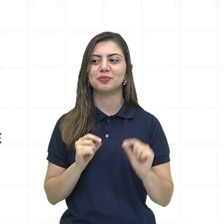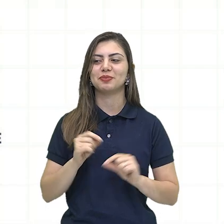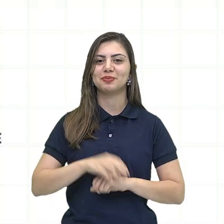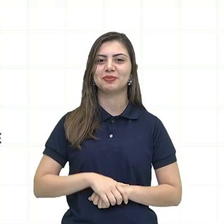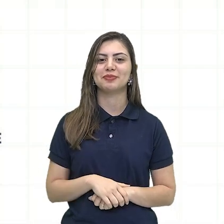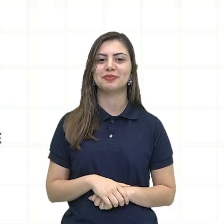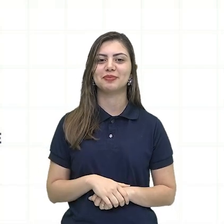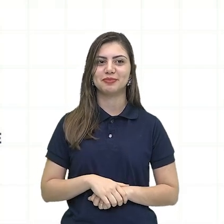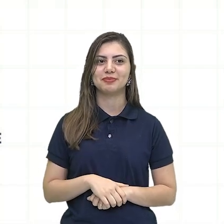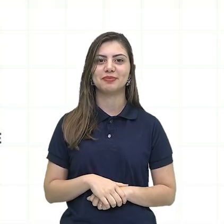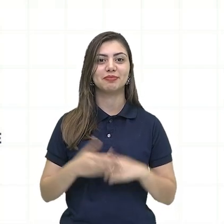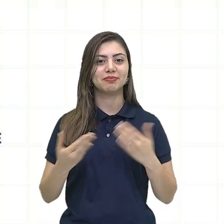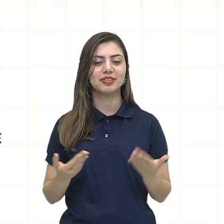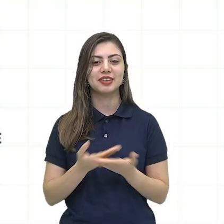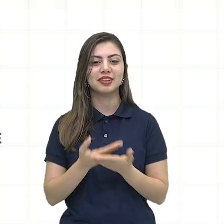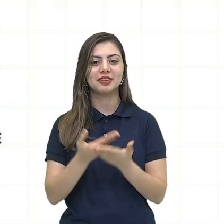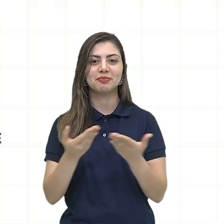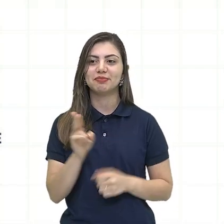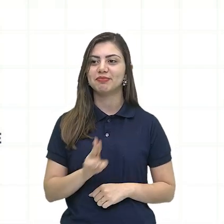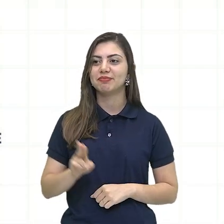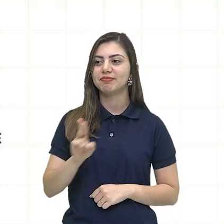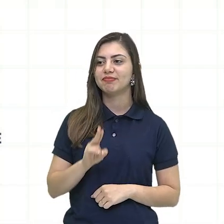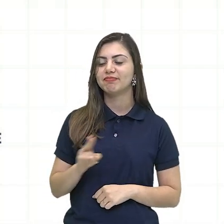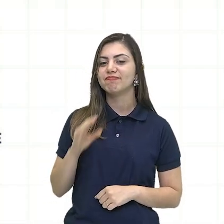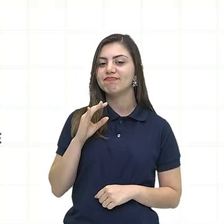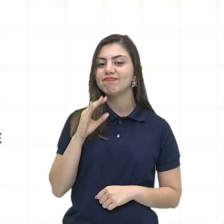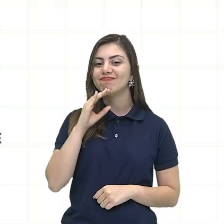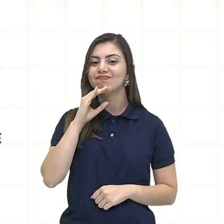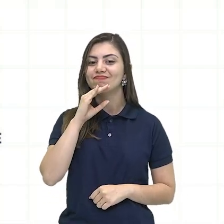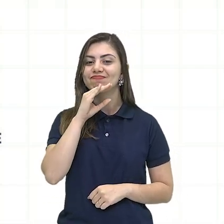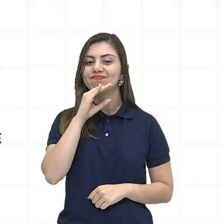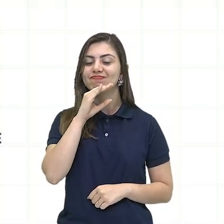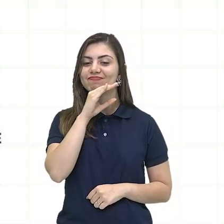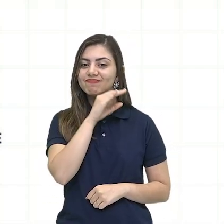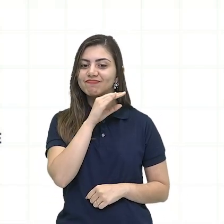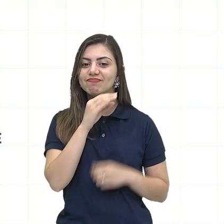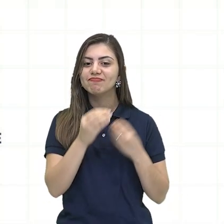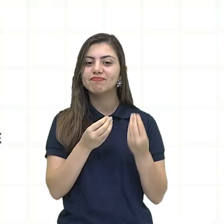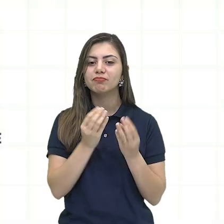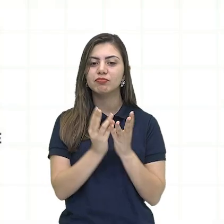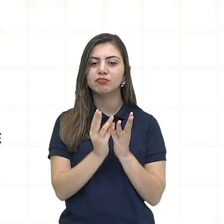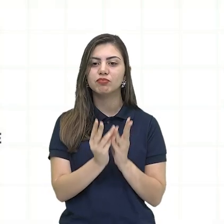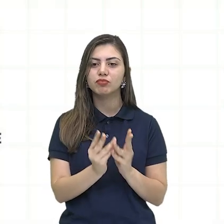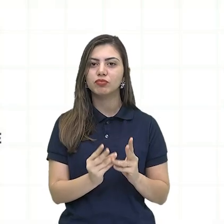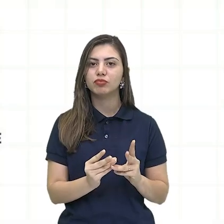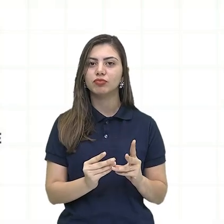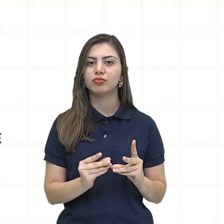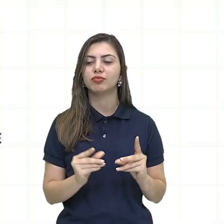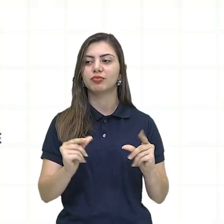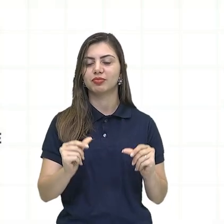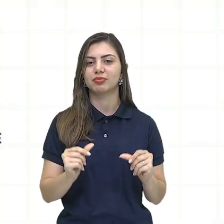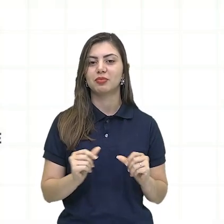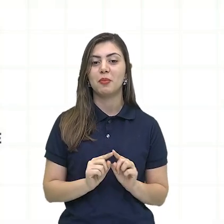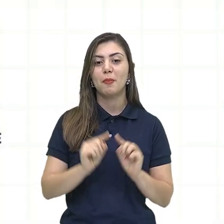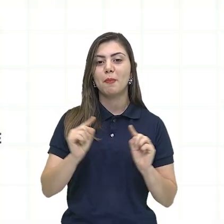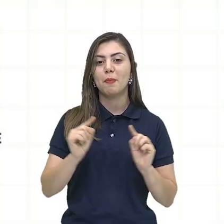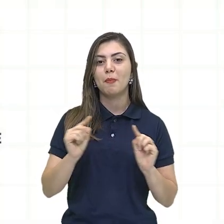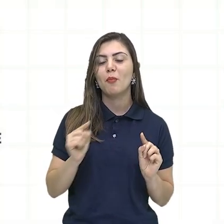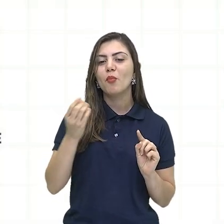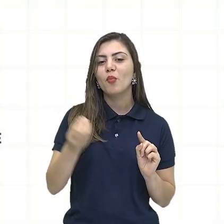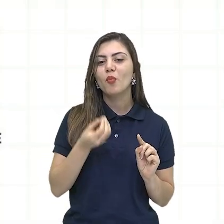É você utilizar o calor para fazer essa decomposição, porém,